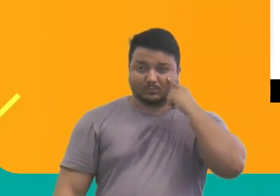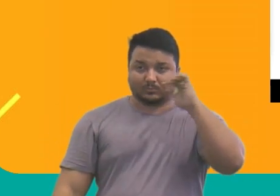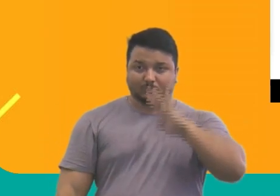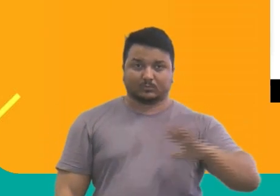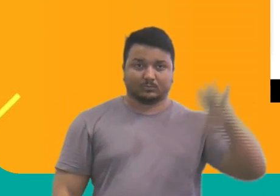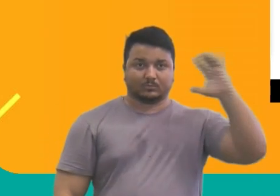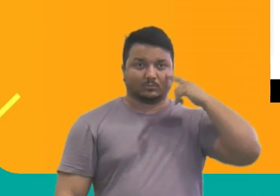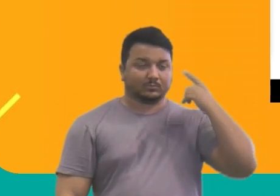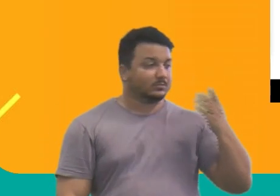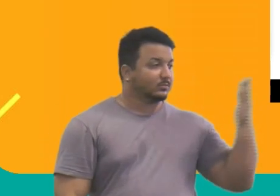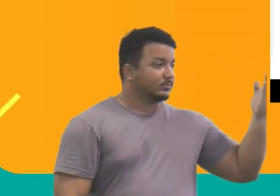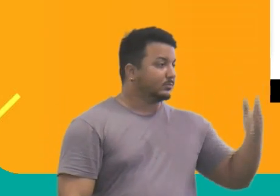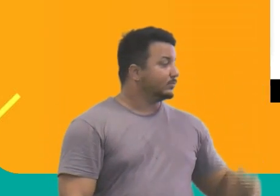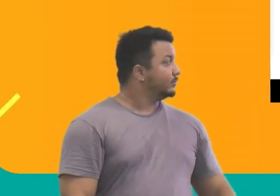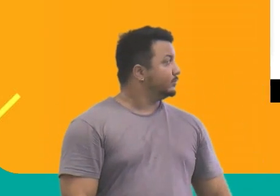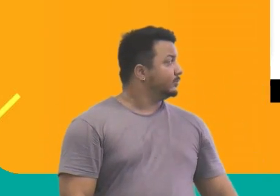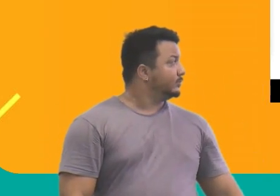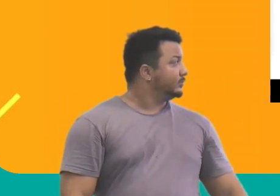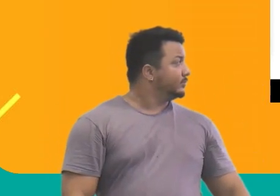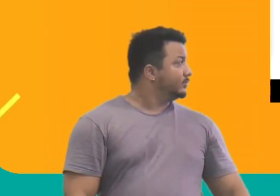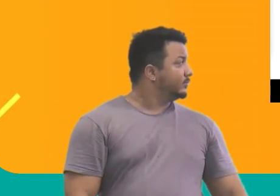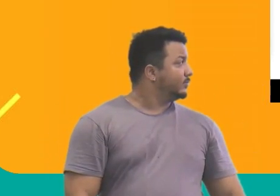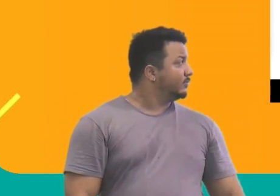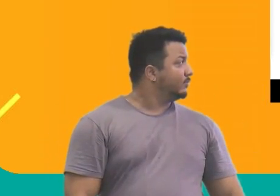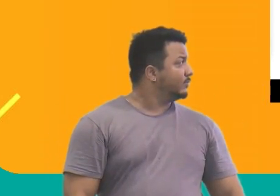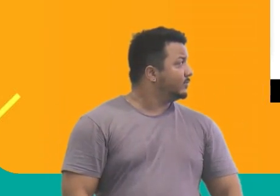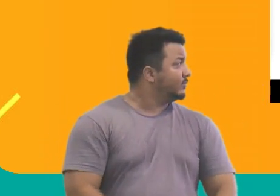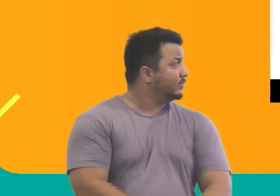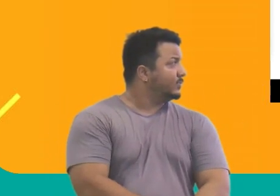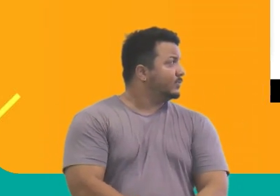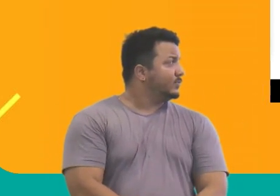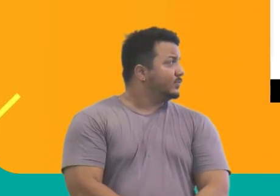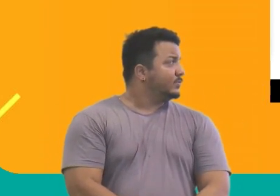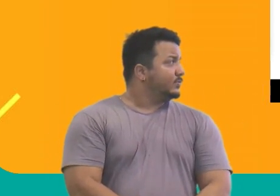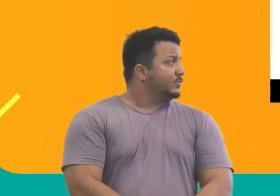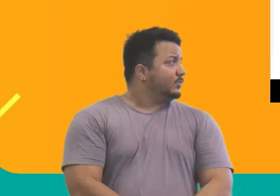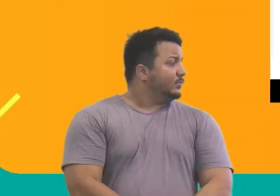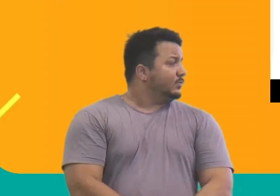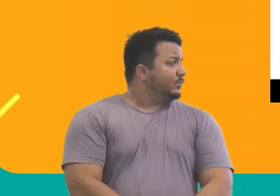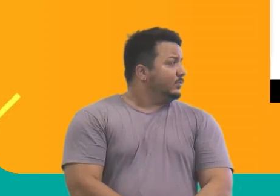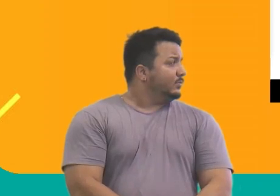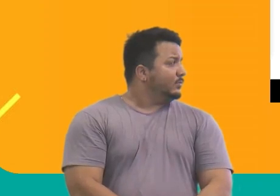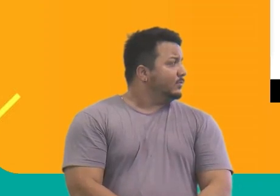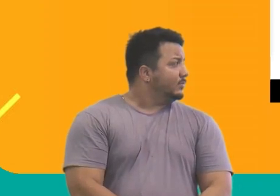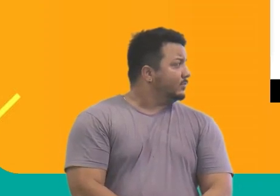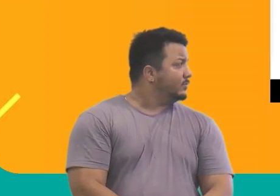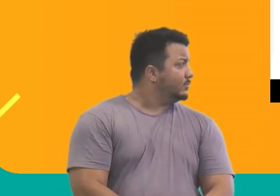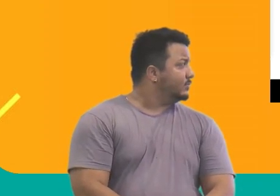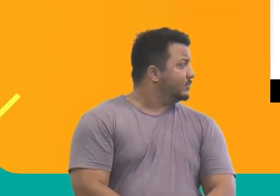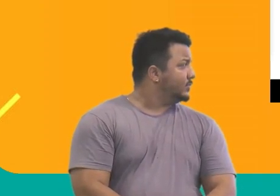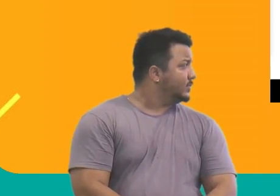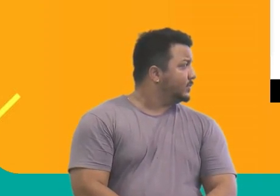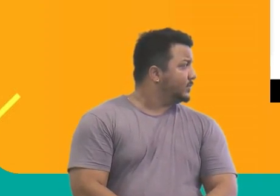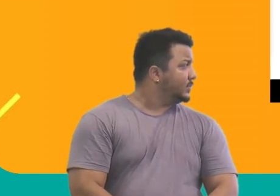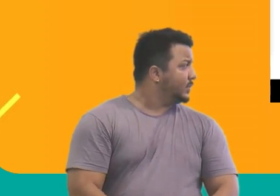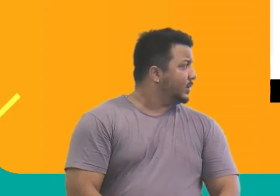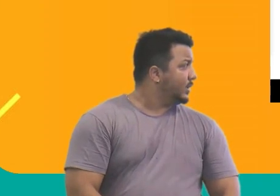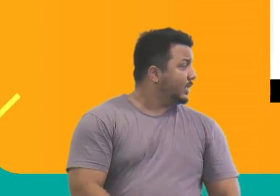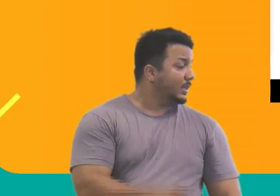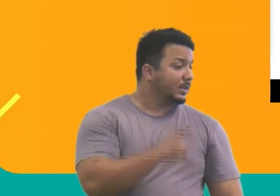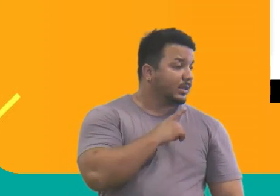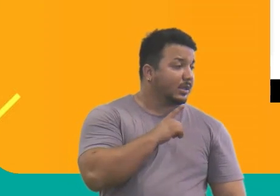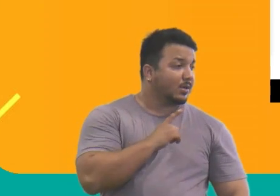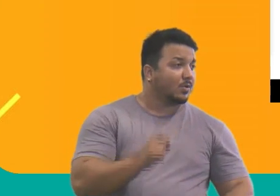menos oxigênio em comparação ao lado A. E aí a gente vai fazer essa comparação e entender o que é que vocês estão vendo nesse